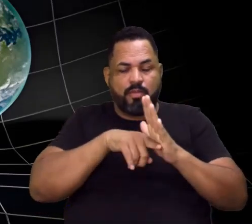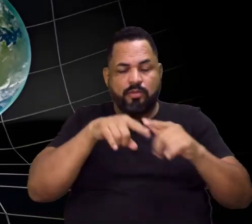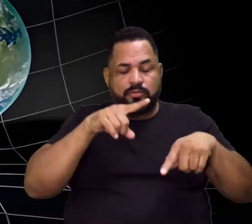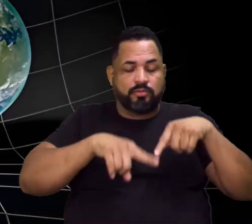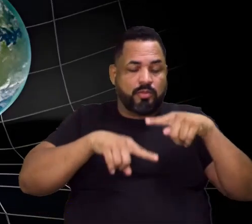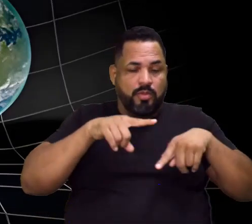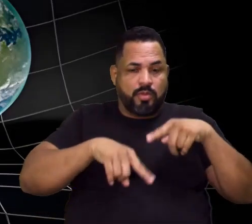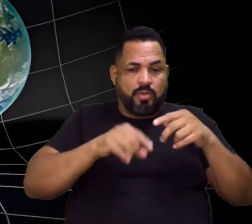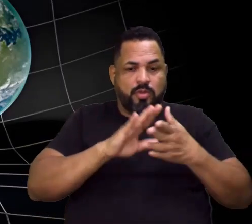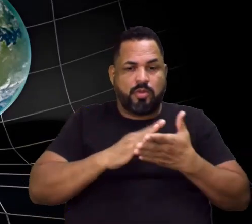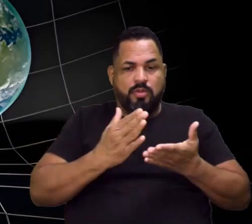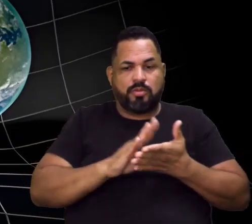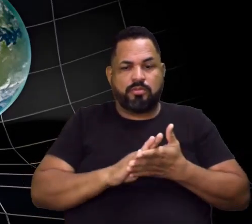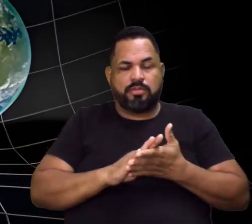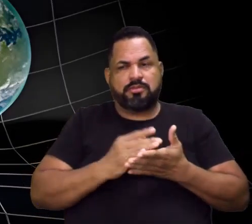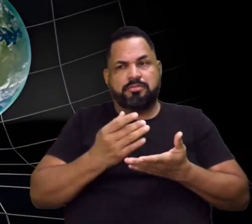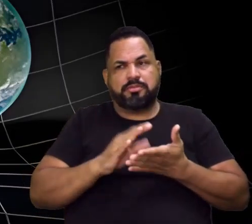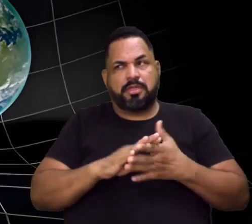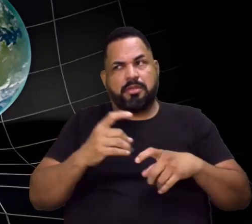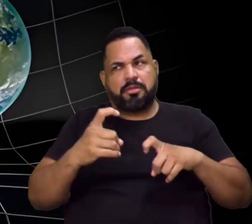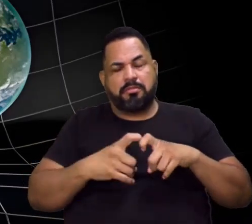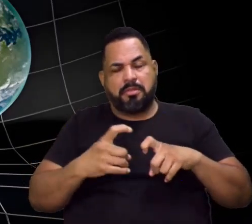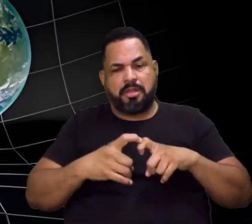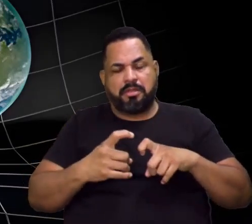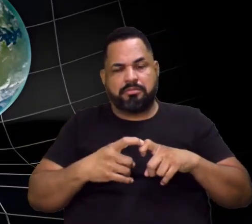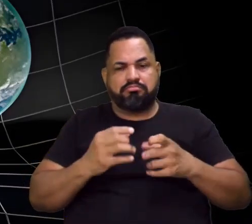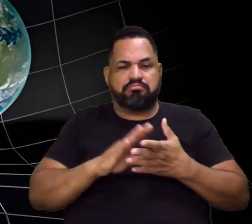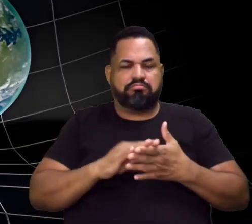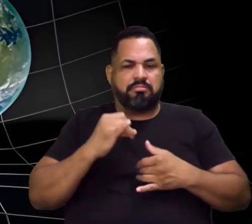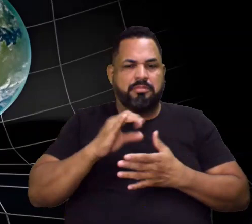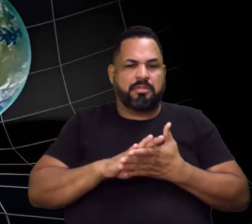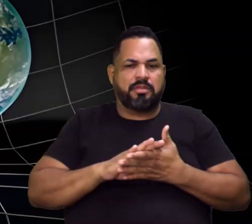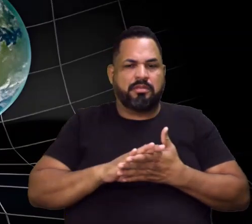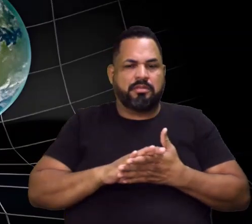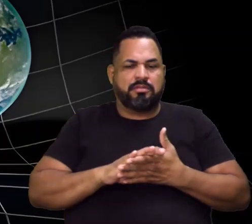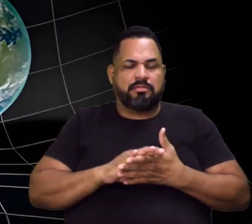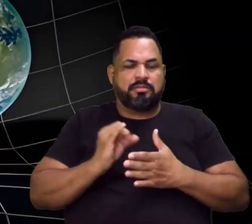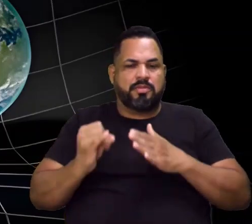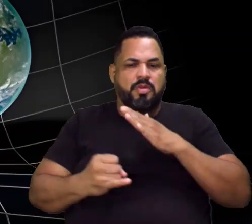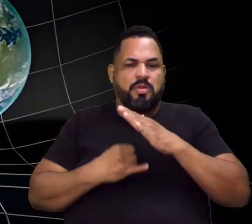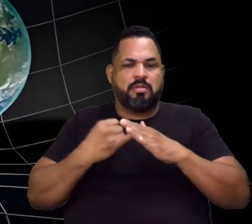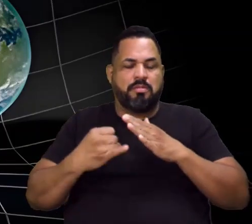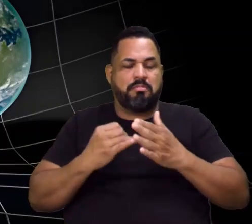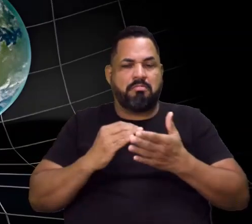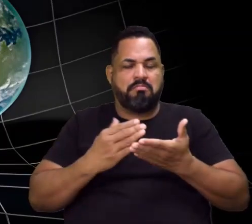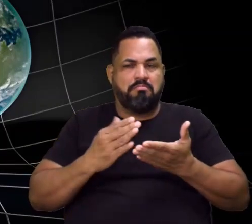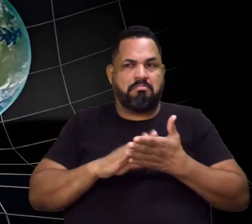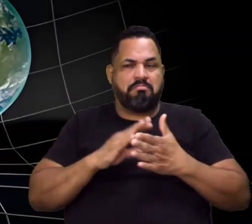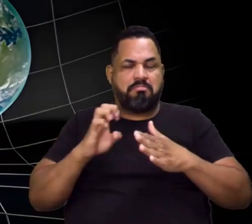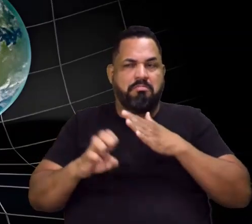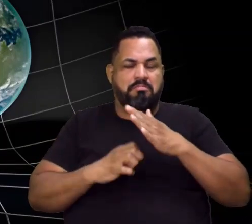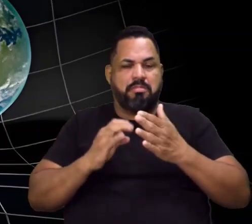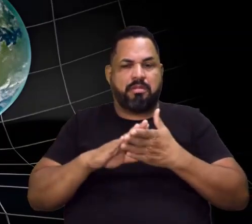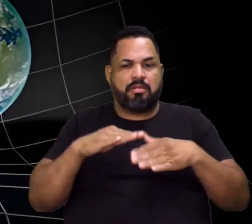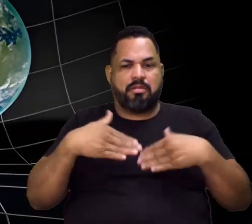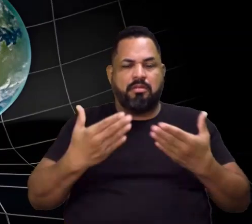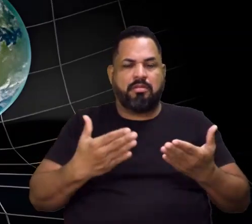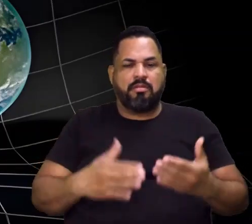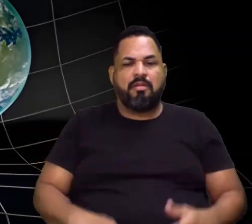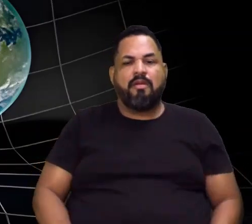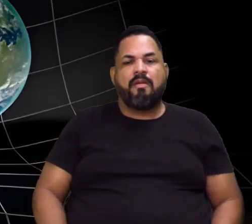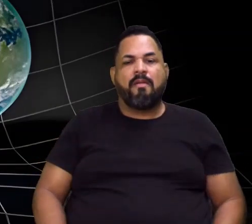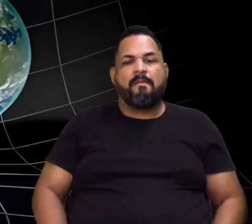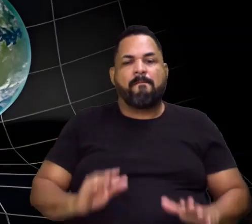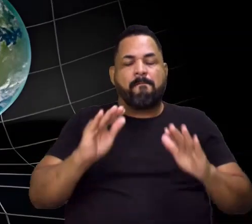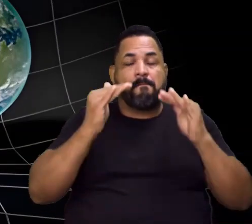de um material que vem de médicos vem de uma instituição realmente ou se é só um blog por exemplo que o cara fala o que quer quando quer